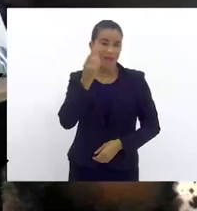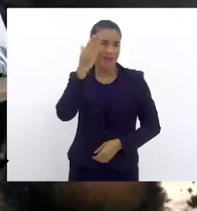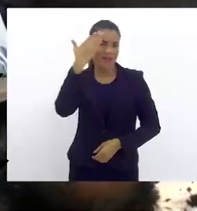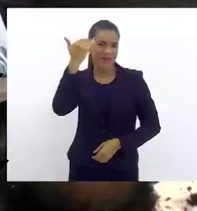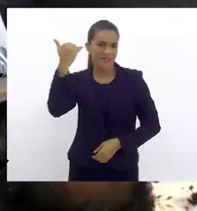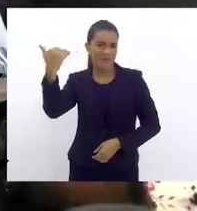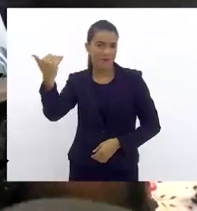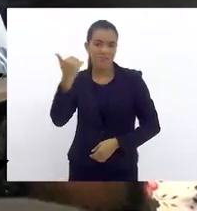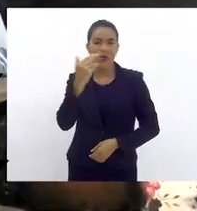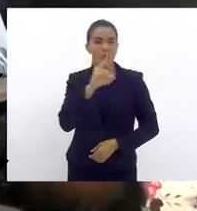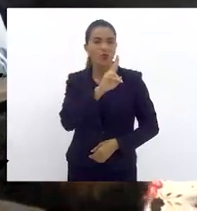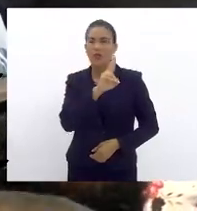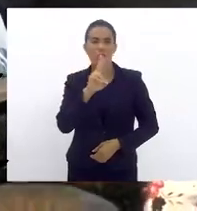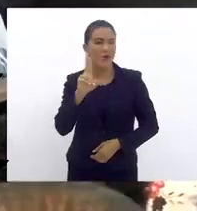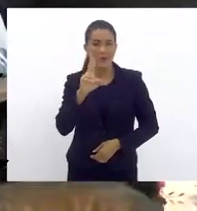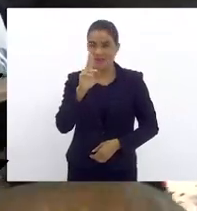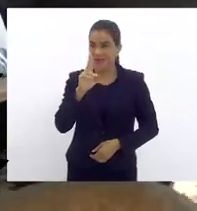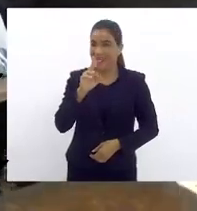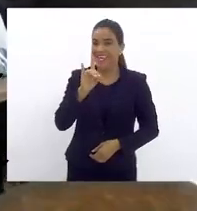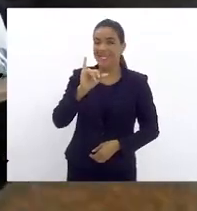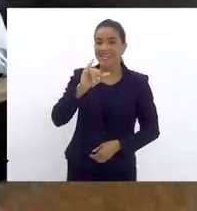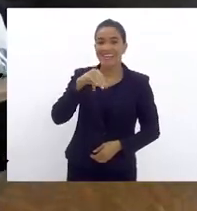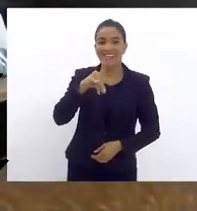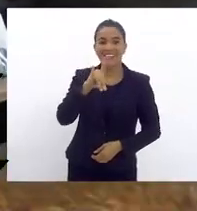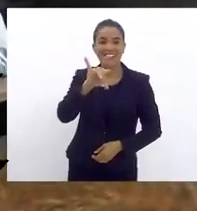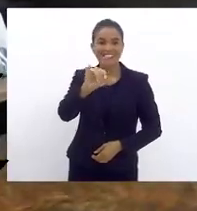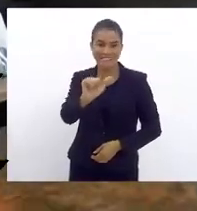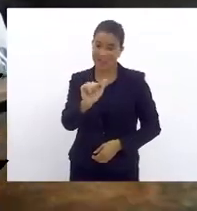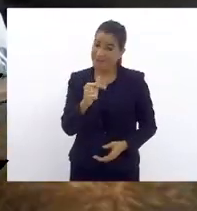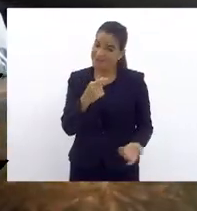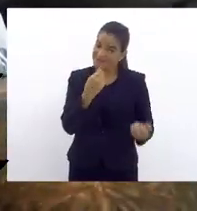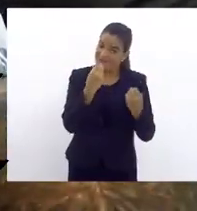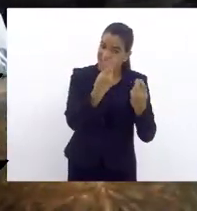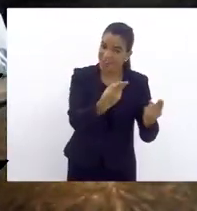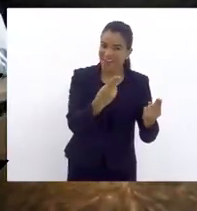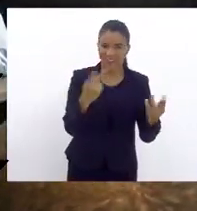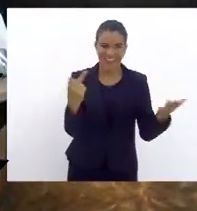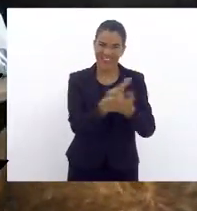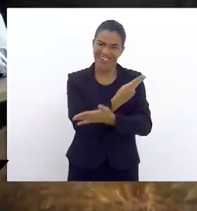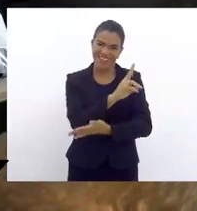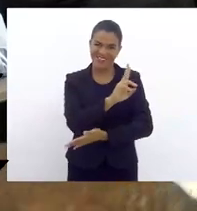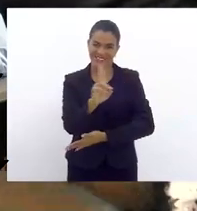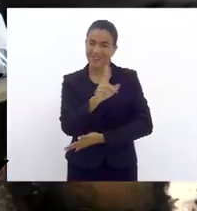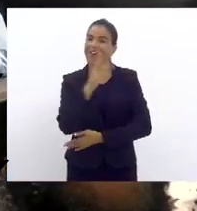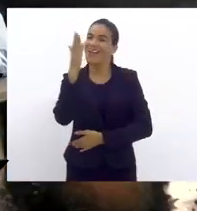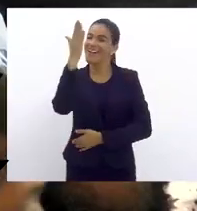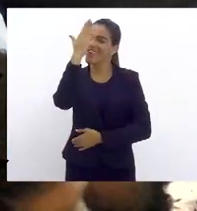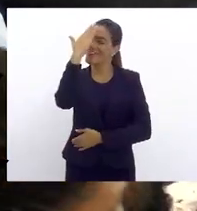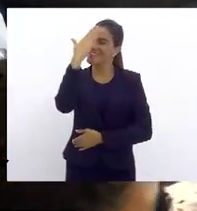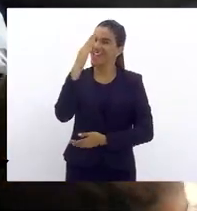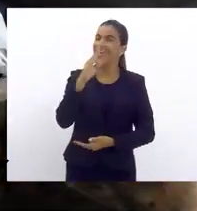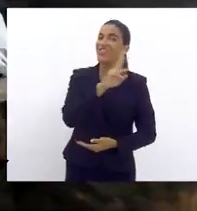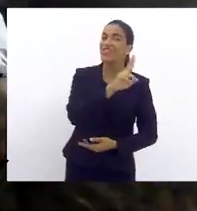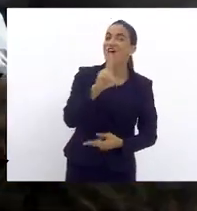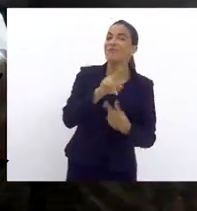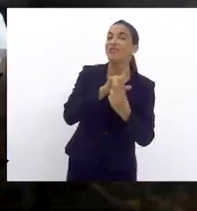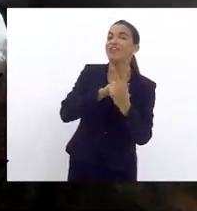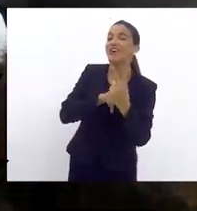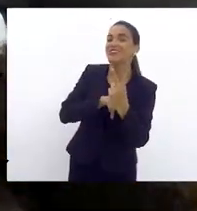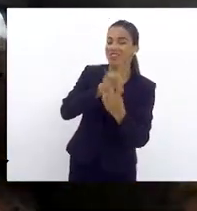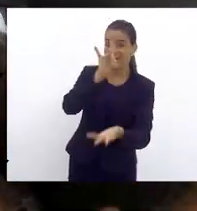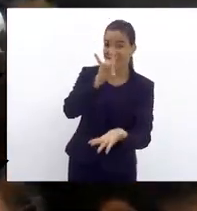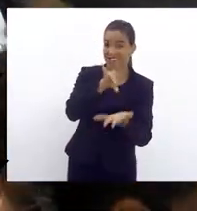carinhosamente por todos nós índia é seu nome eu sei disso tanto é que eu sei seu nome original e sei seu nome